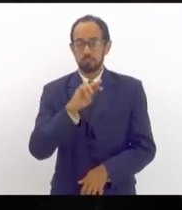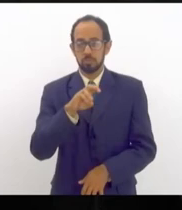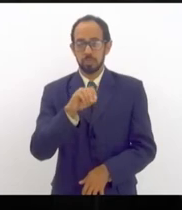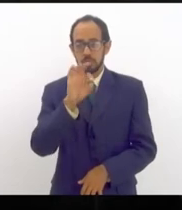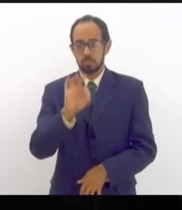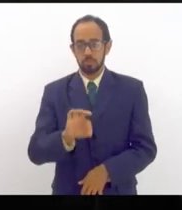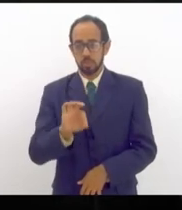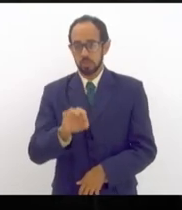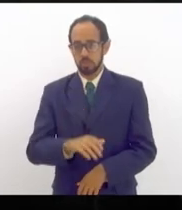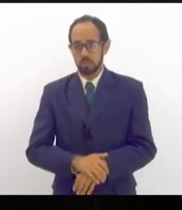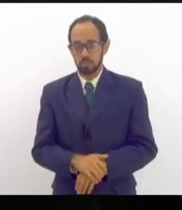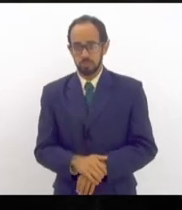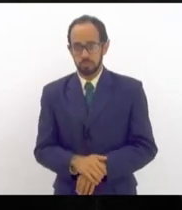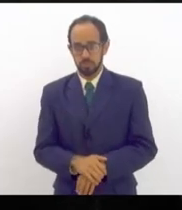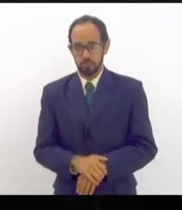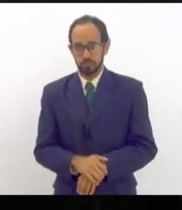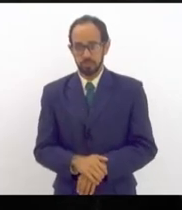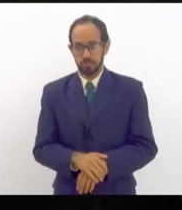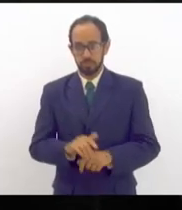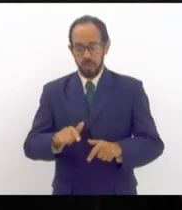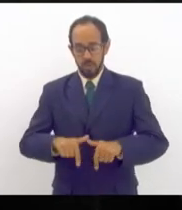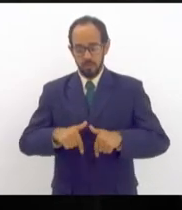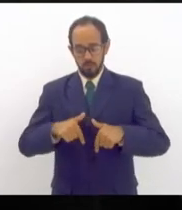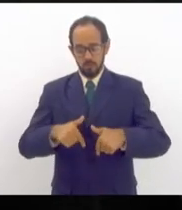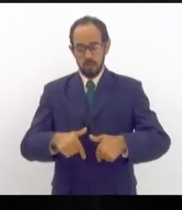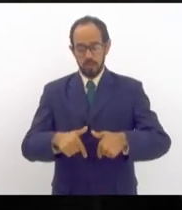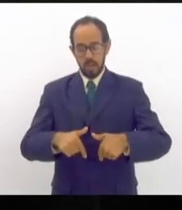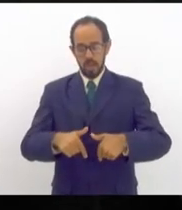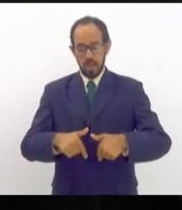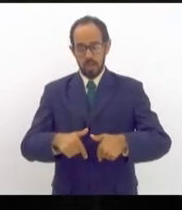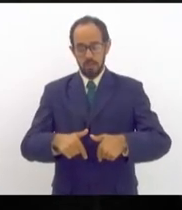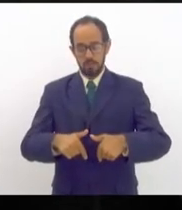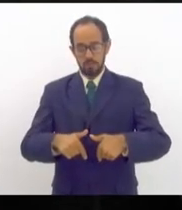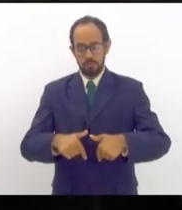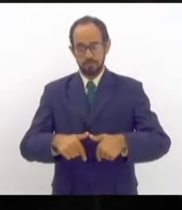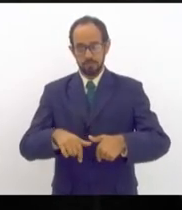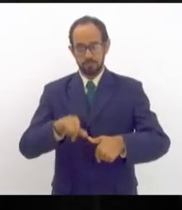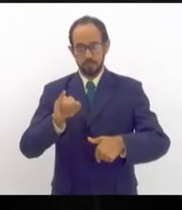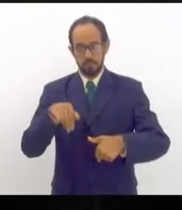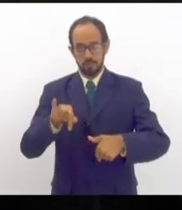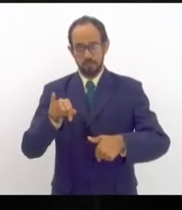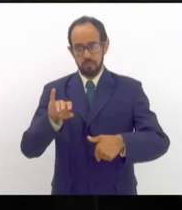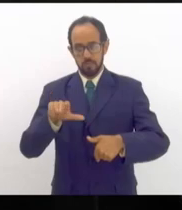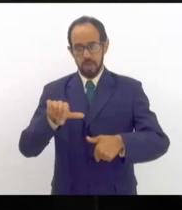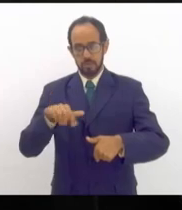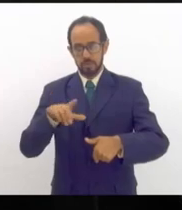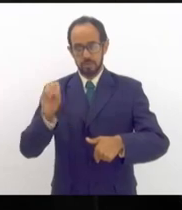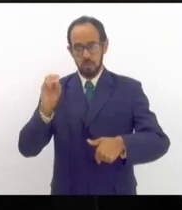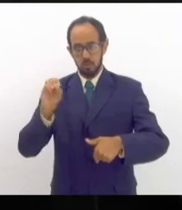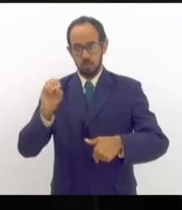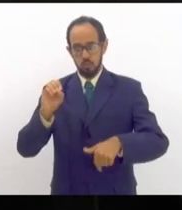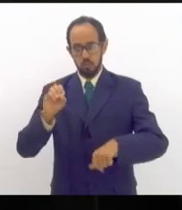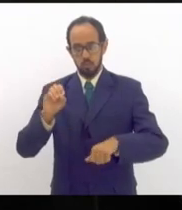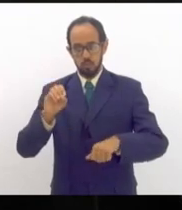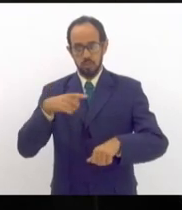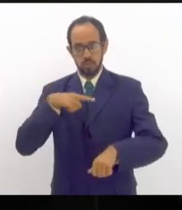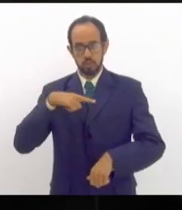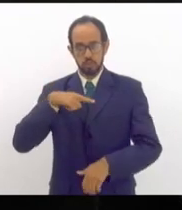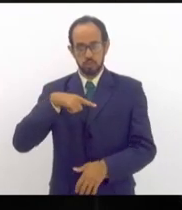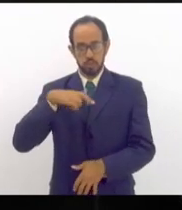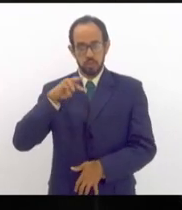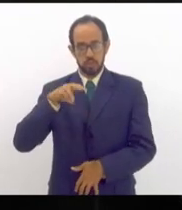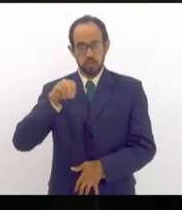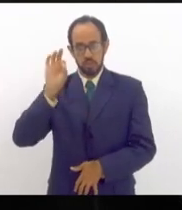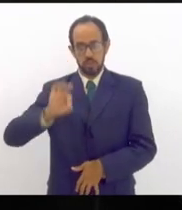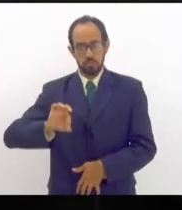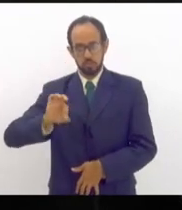, mas era enfrentar uma infração que vinha de 30 um discreto total da